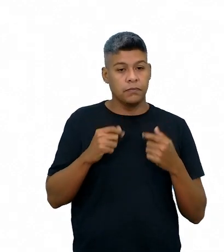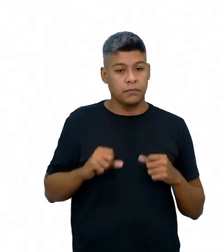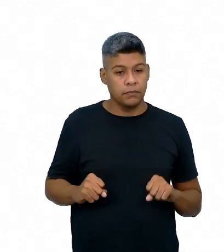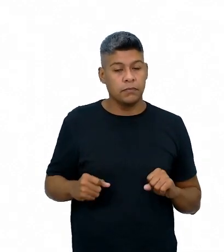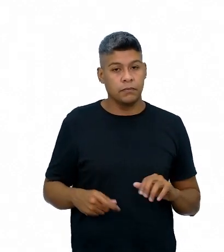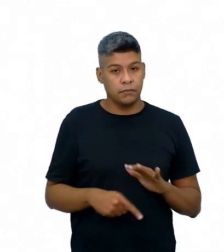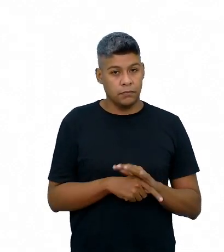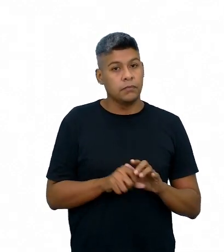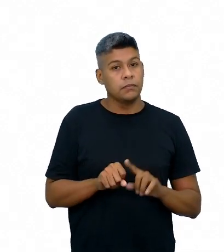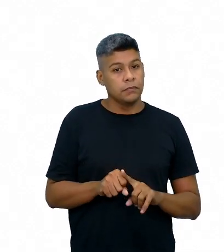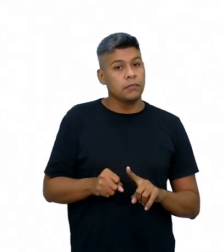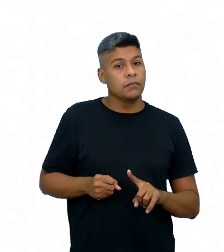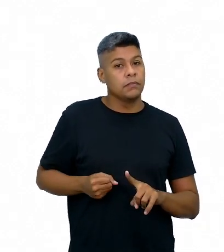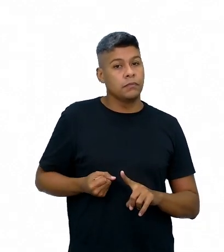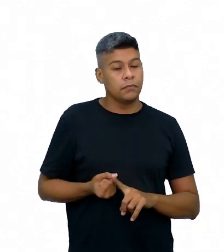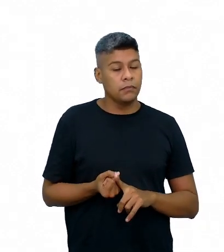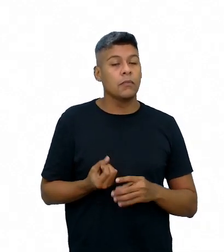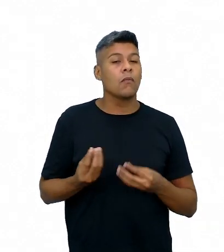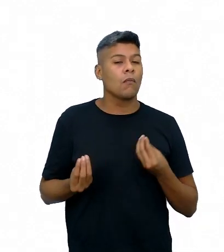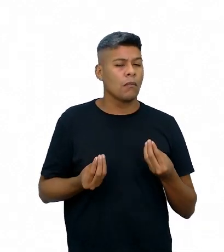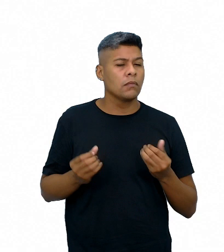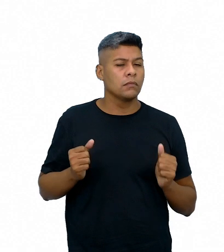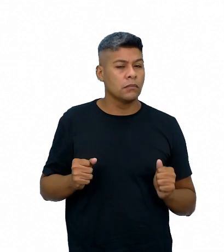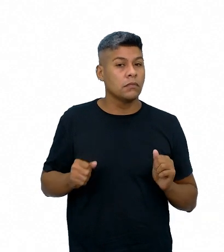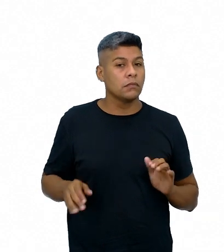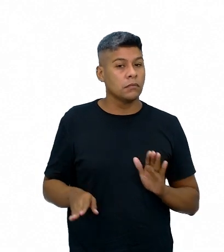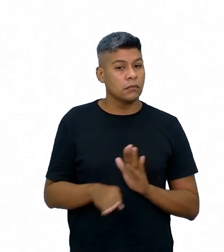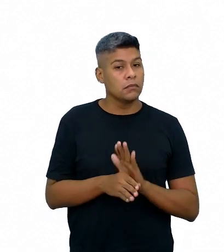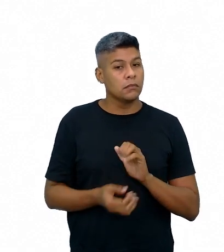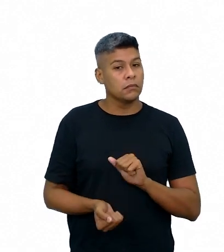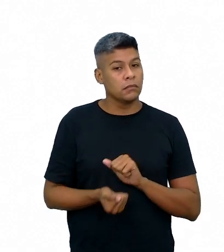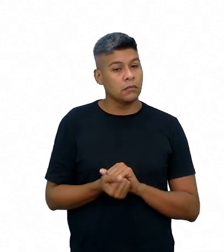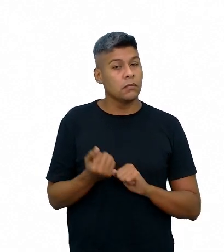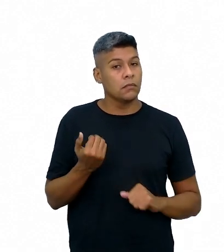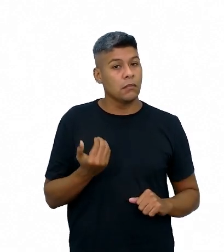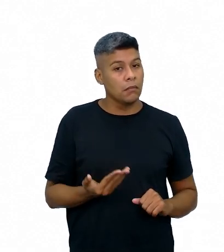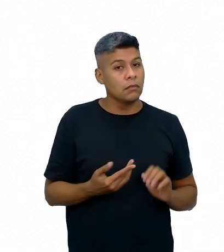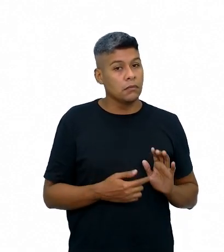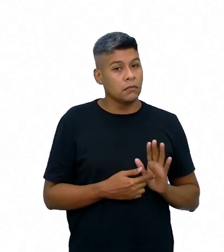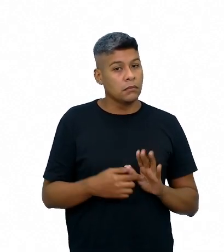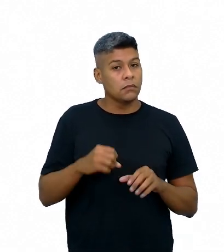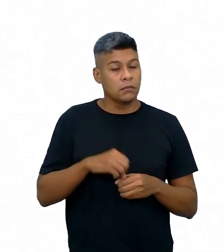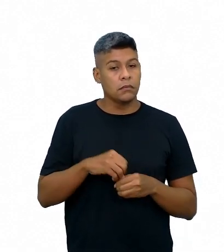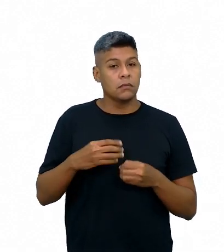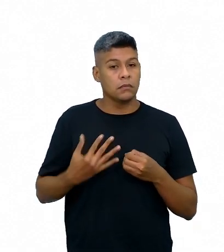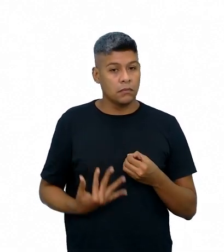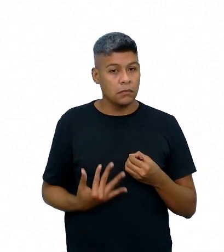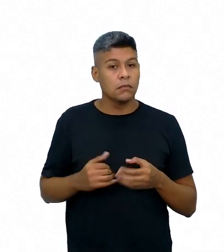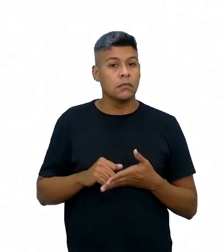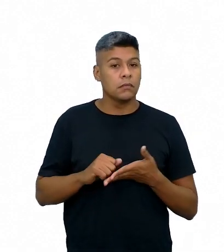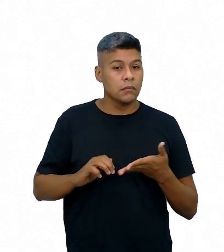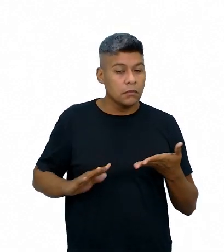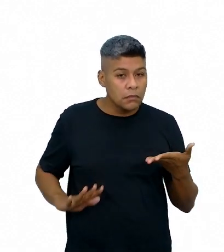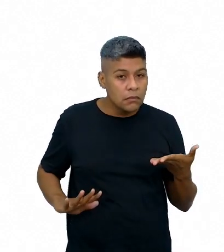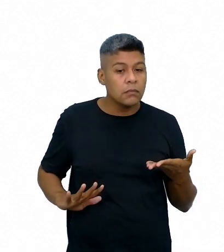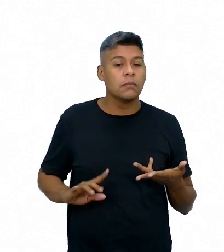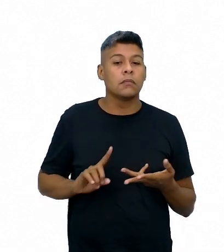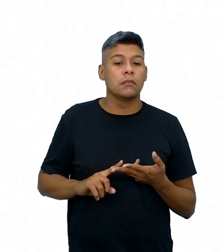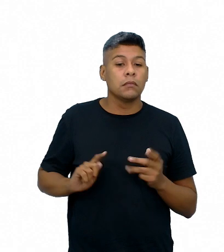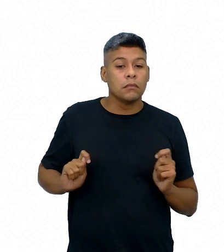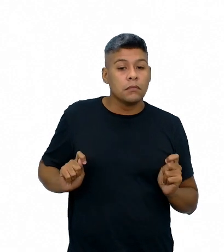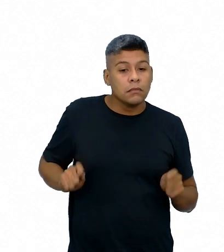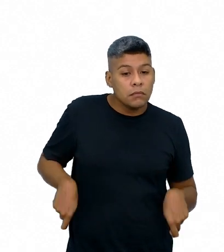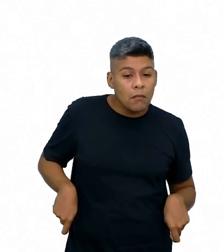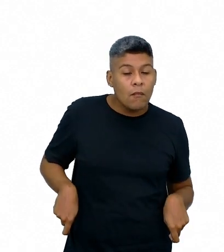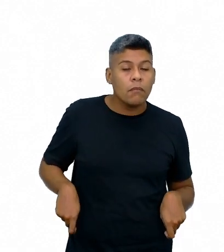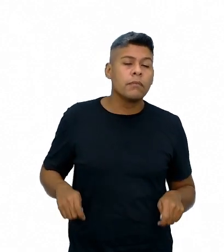na sociedade. De que maneira nós podemos chegar até eles, trazer conteúdos, trazer habilidades, trazer